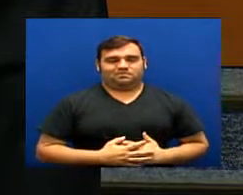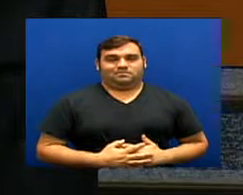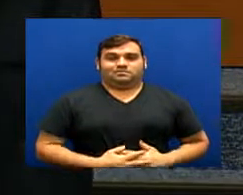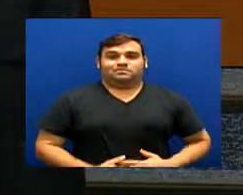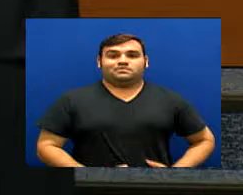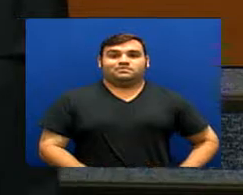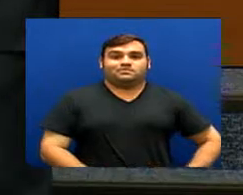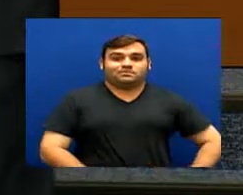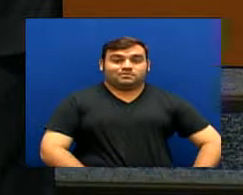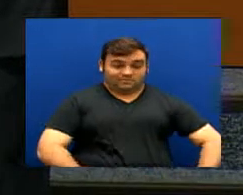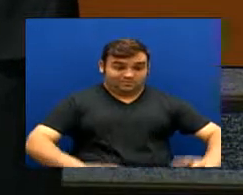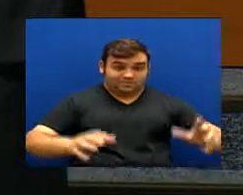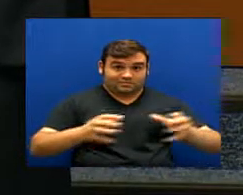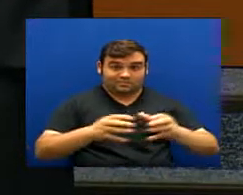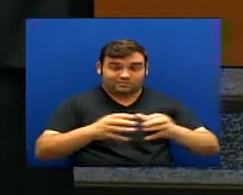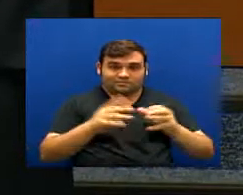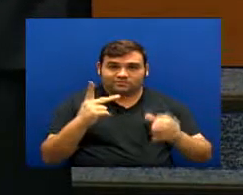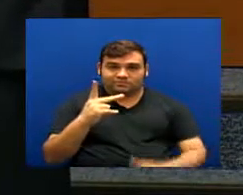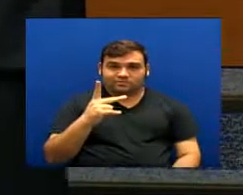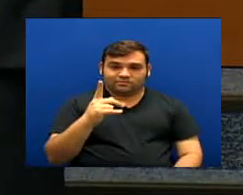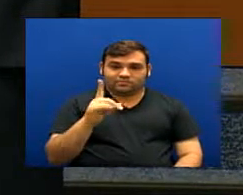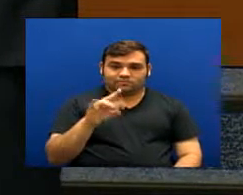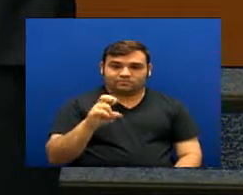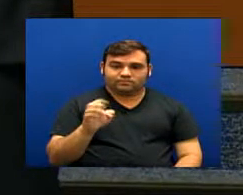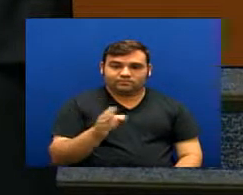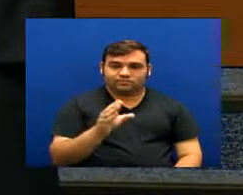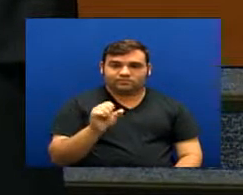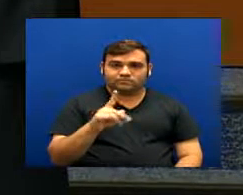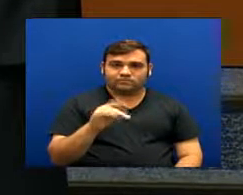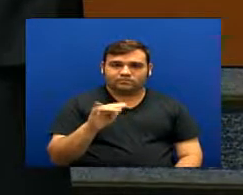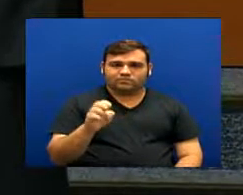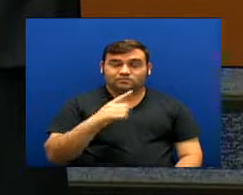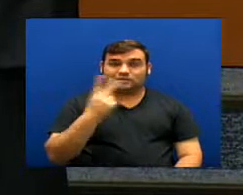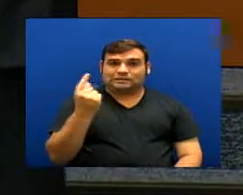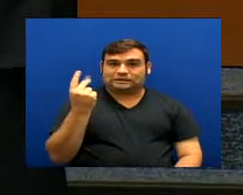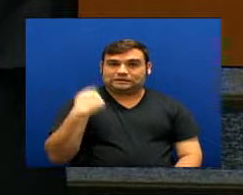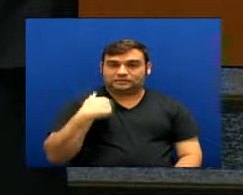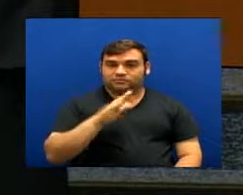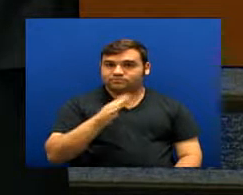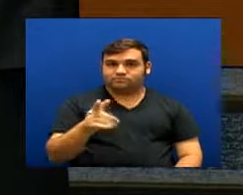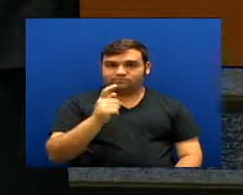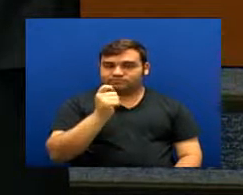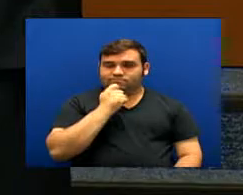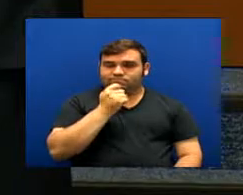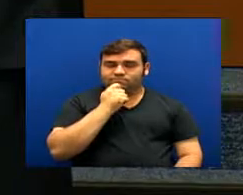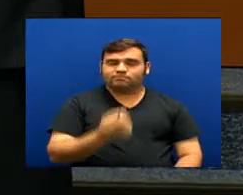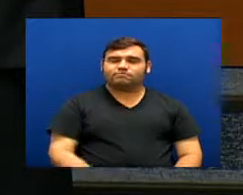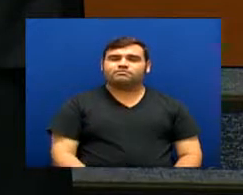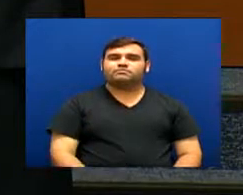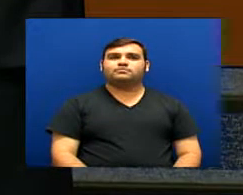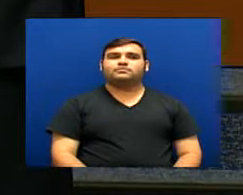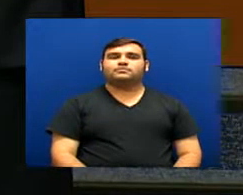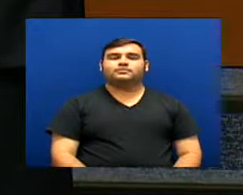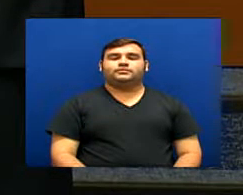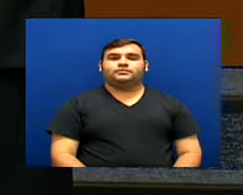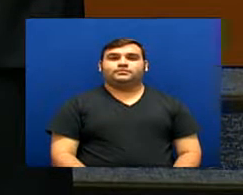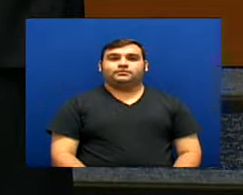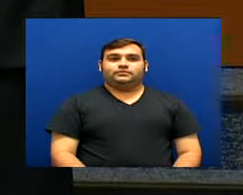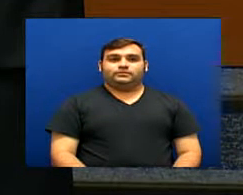de contrastes, mas nós batalhamos e acreditamos. E temos certeza que a gente vai vencer